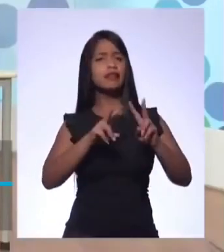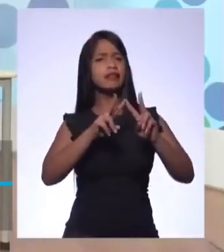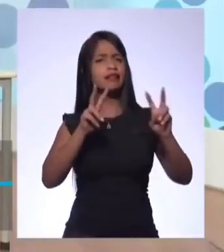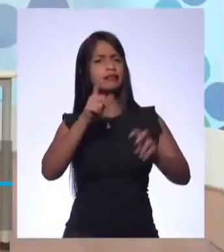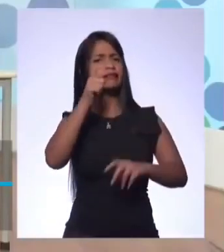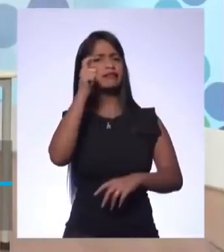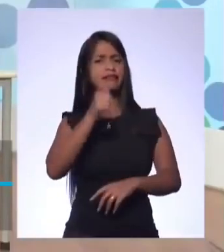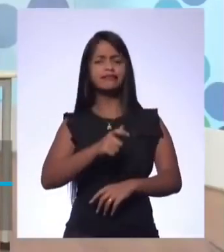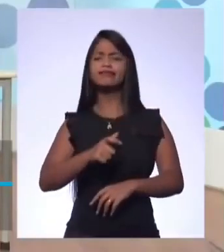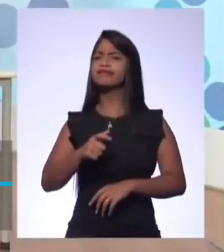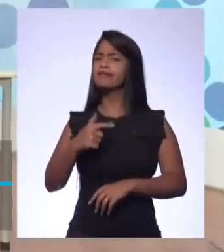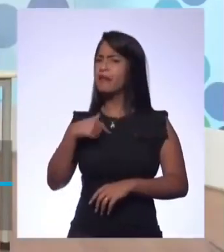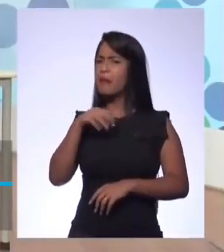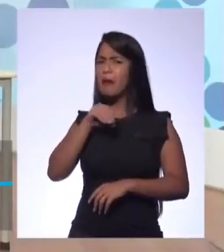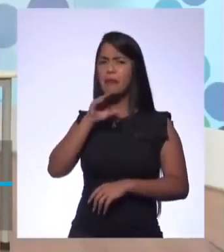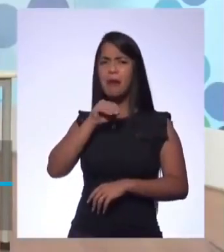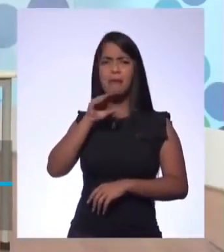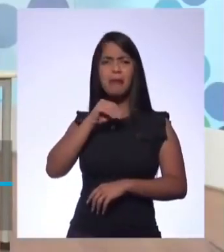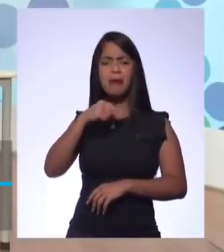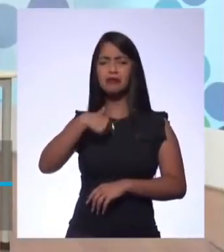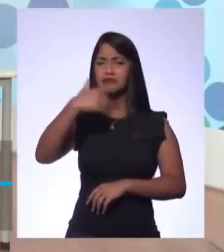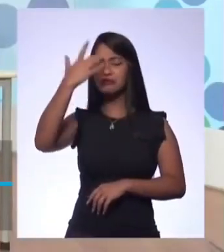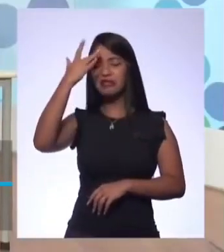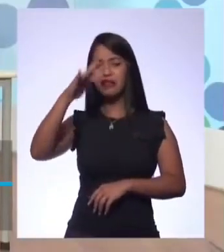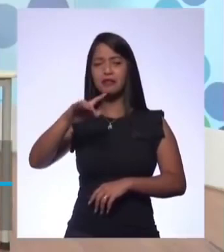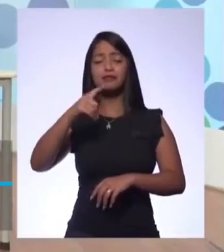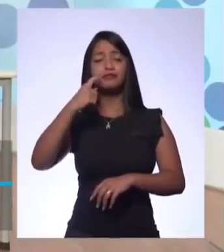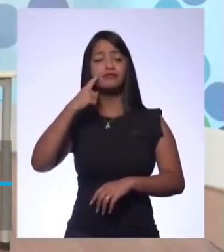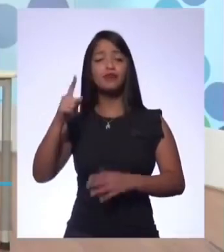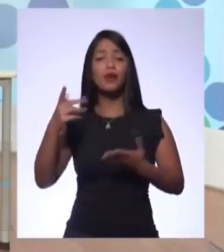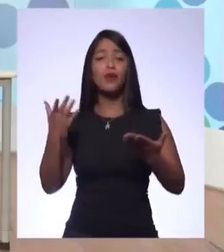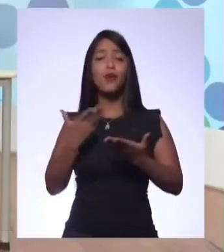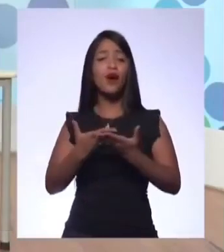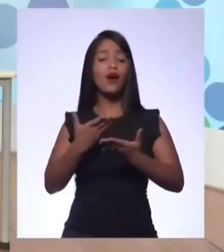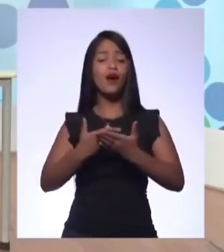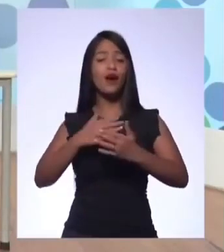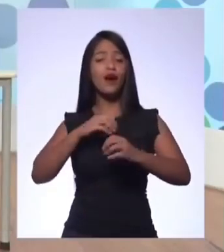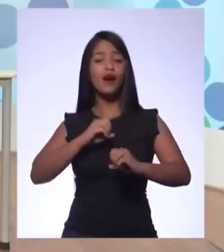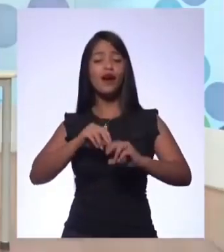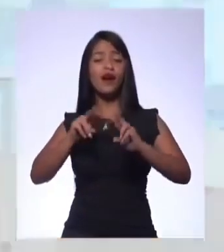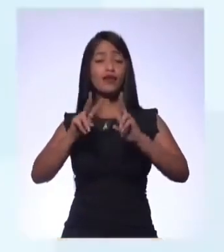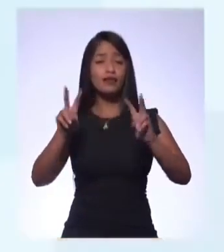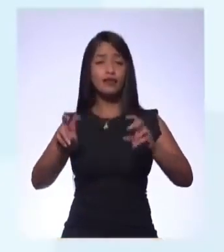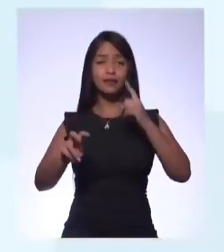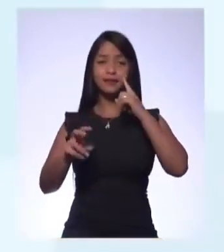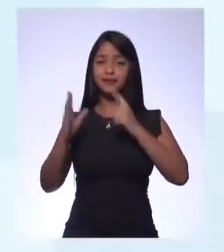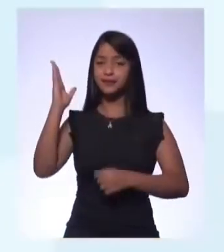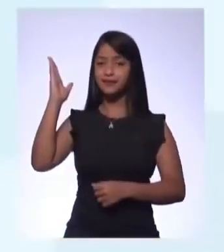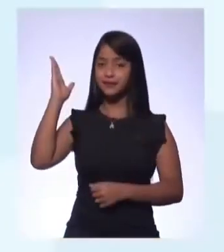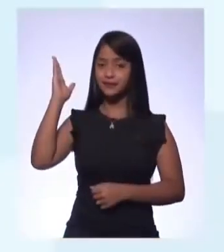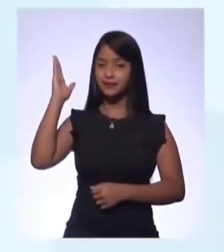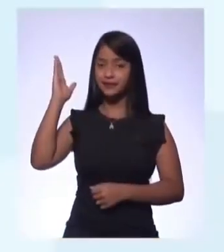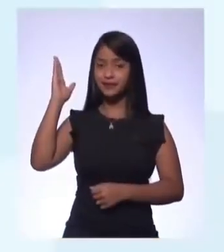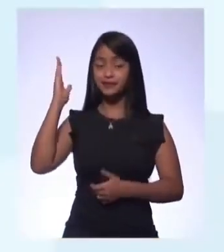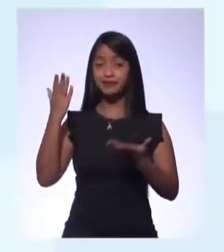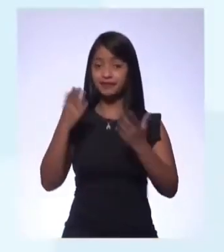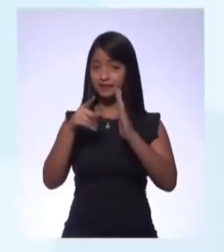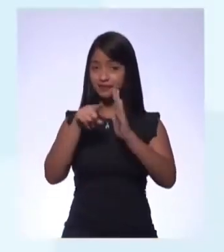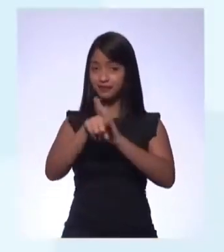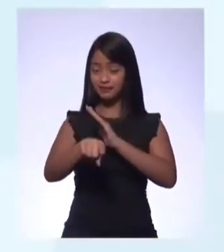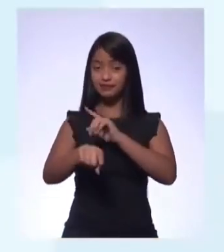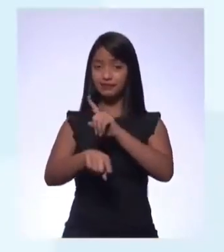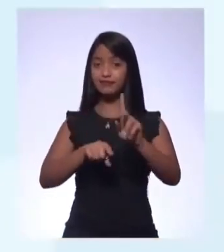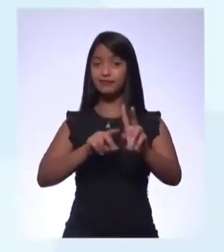da aula, Antônia. O diretor vai colocar ali o título da nossa aula. Eu vou fazer uma pergunta e vocês já sabem. Vocês vão